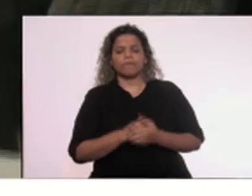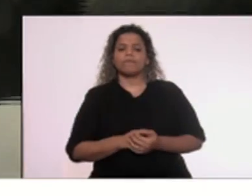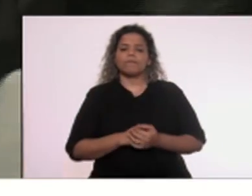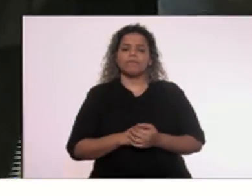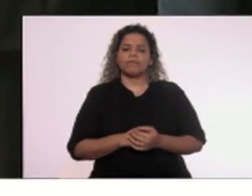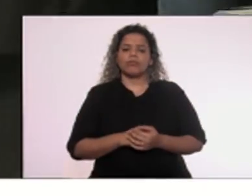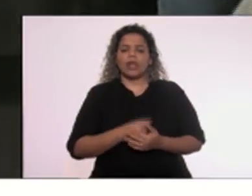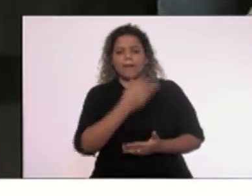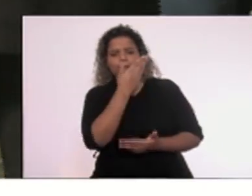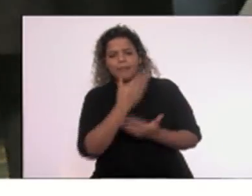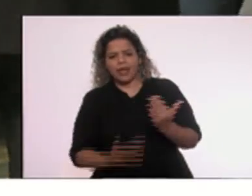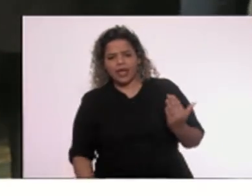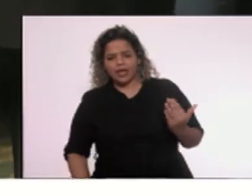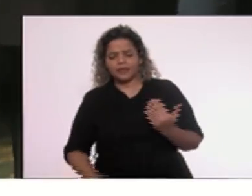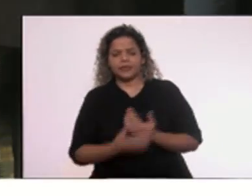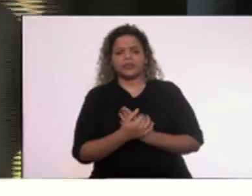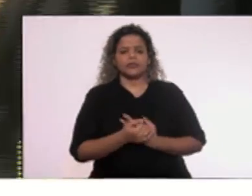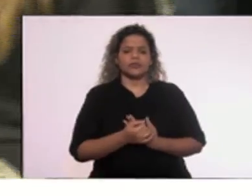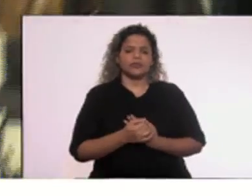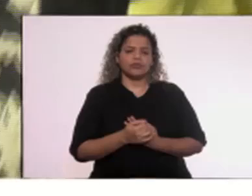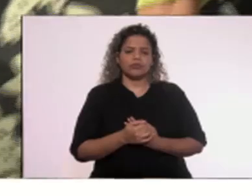às perdas